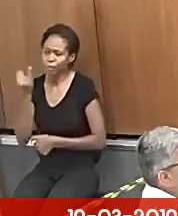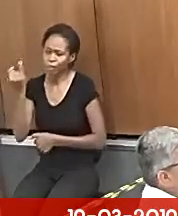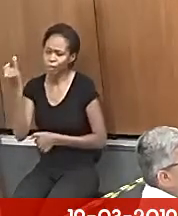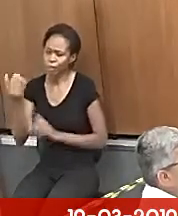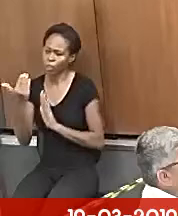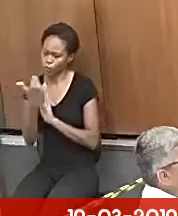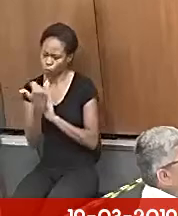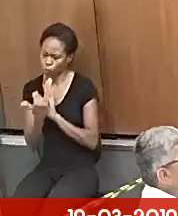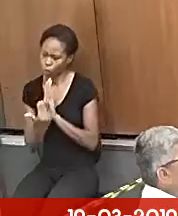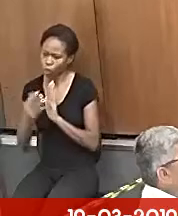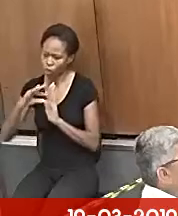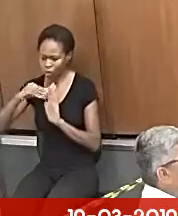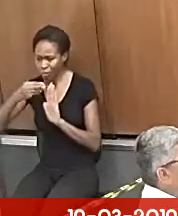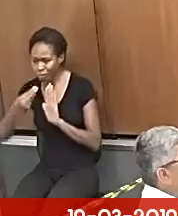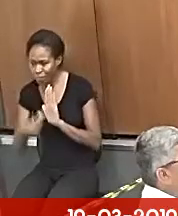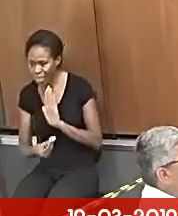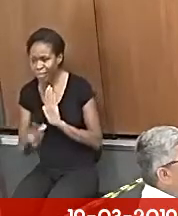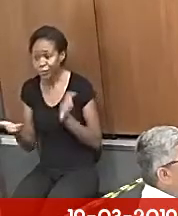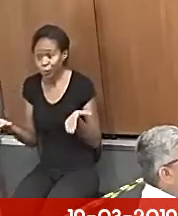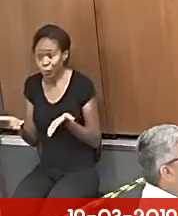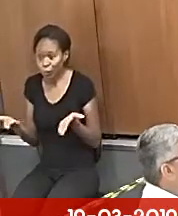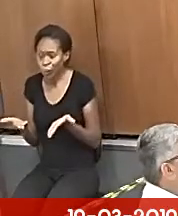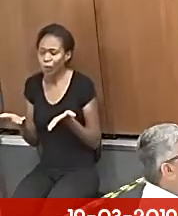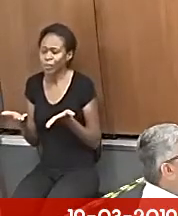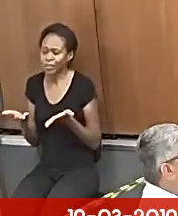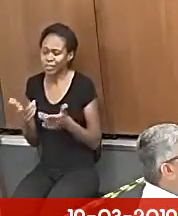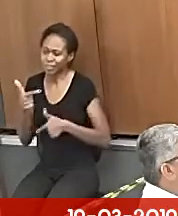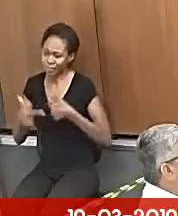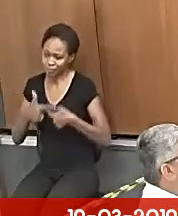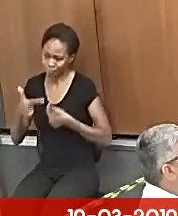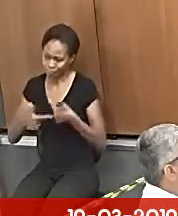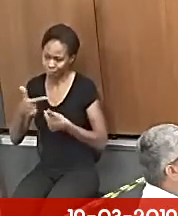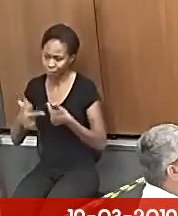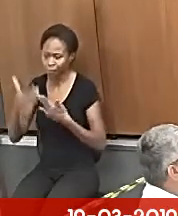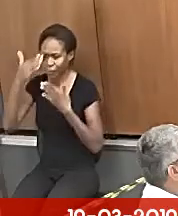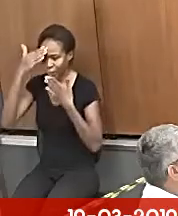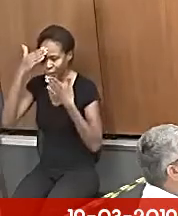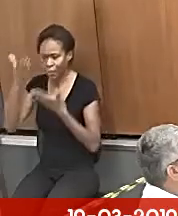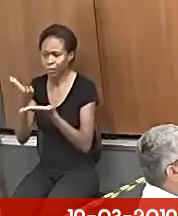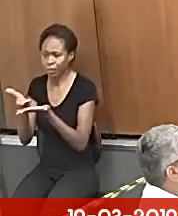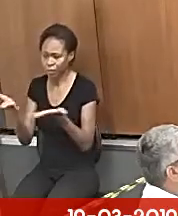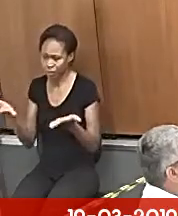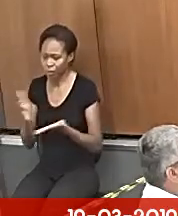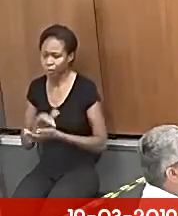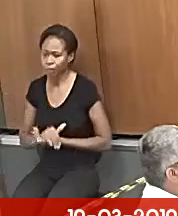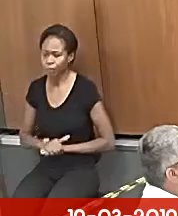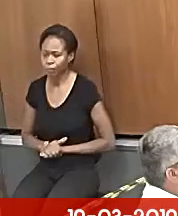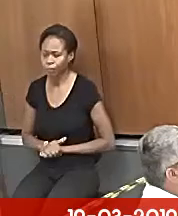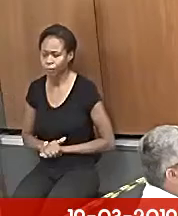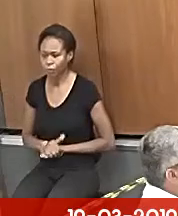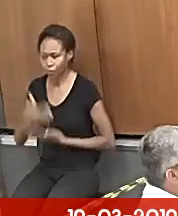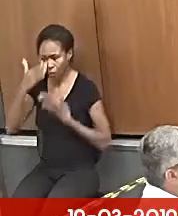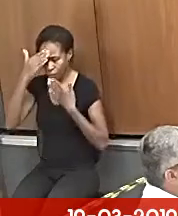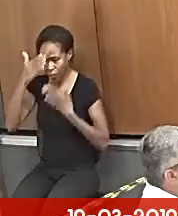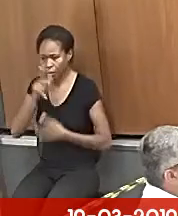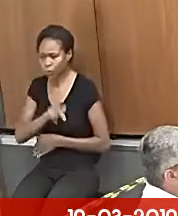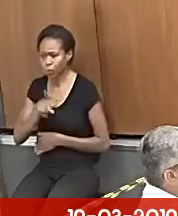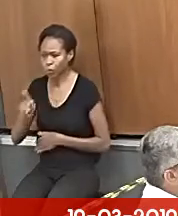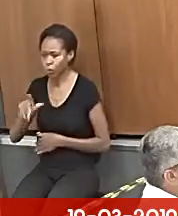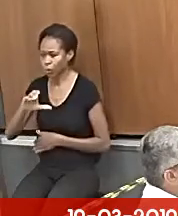direcionar os nossos trabalhos obrigado seu presidente ter obrigado senhores e senhoras obrigado deputado professor cleiton